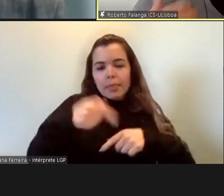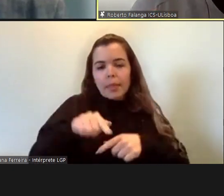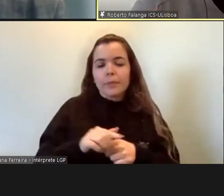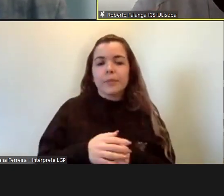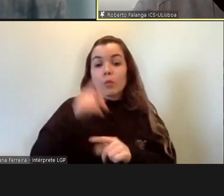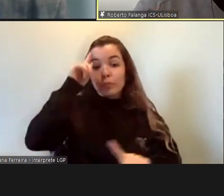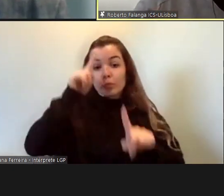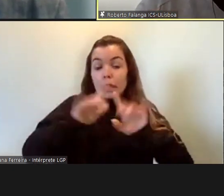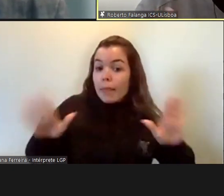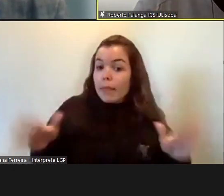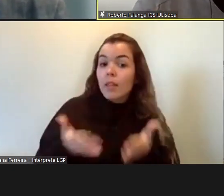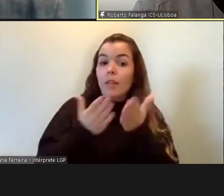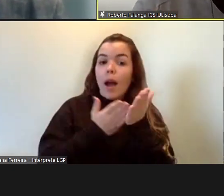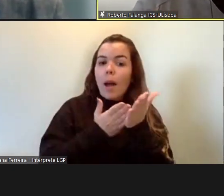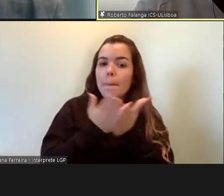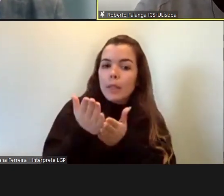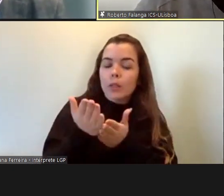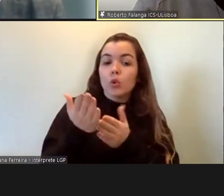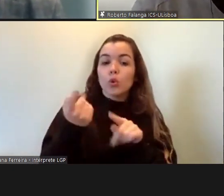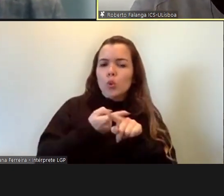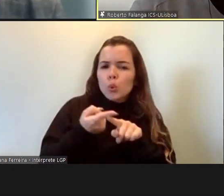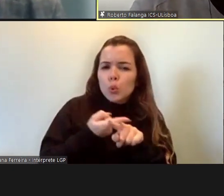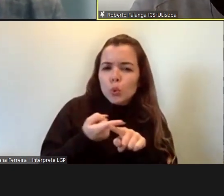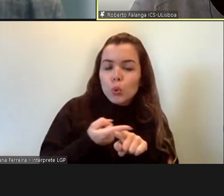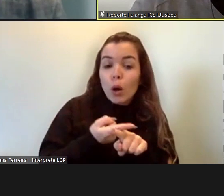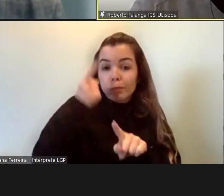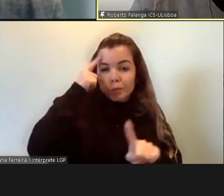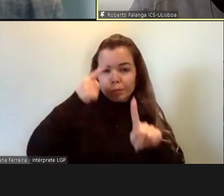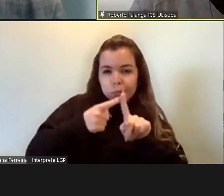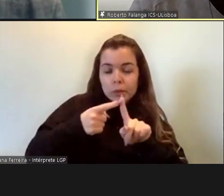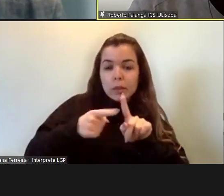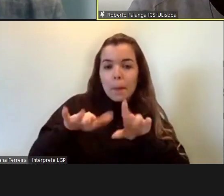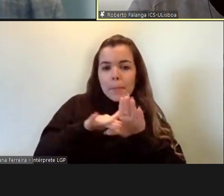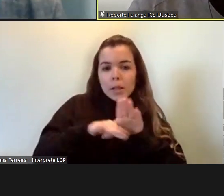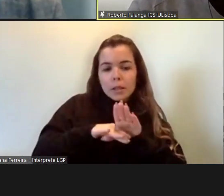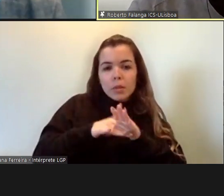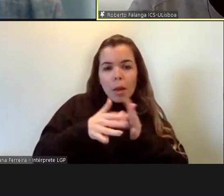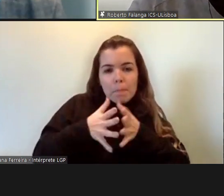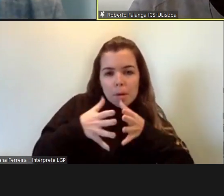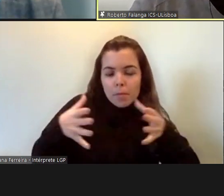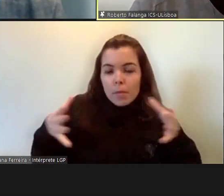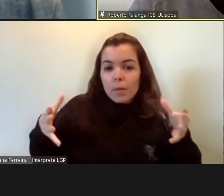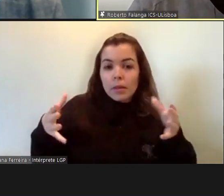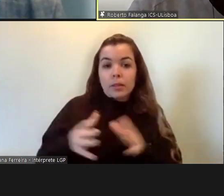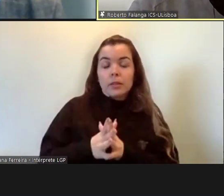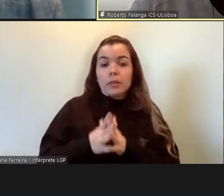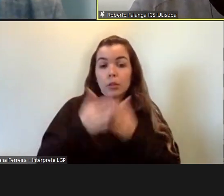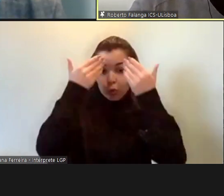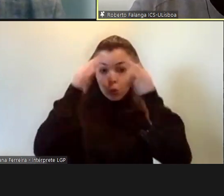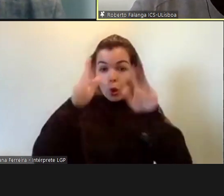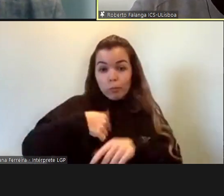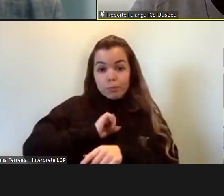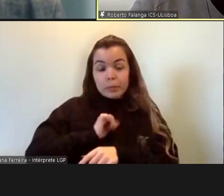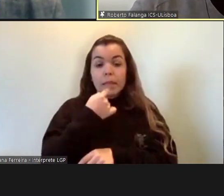cativar, manter o interesse, fazer crescer a participação nas nossas democracias. Deixe-me